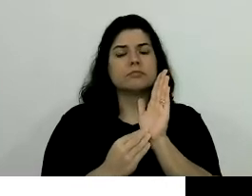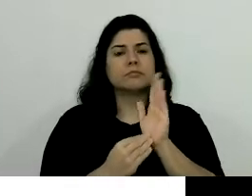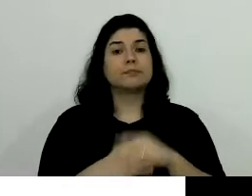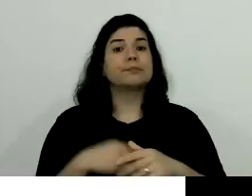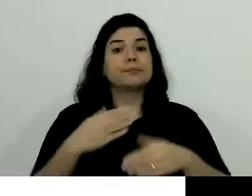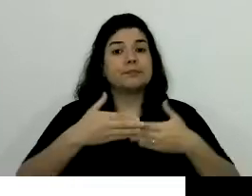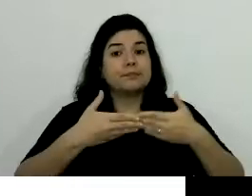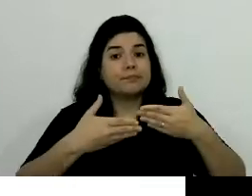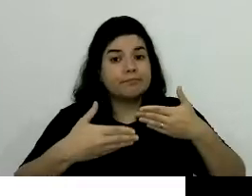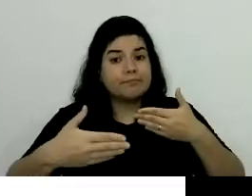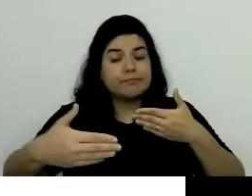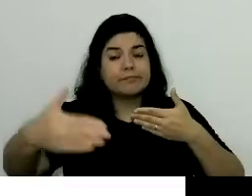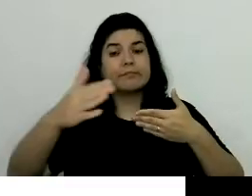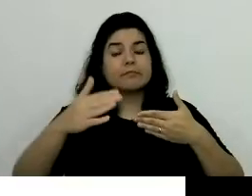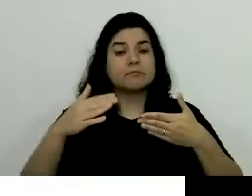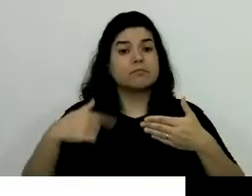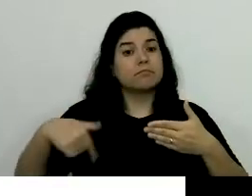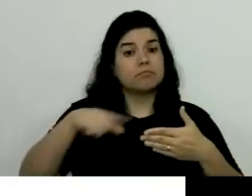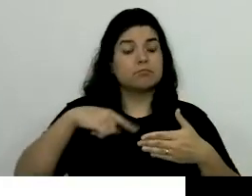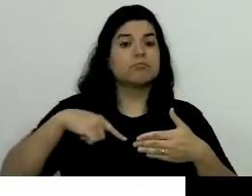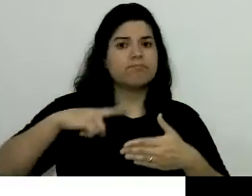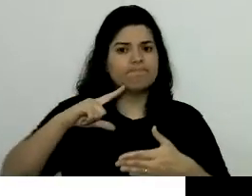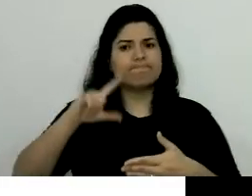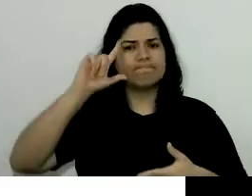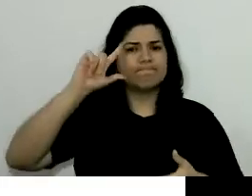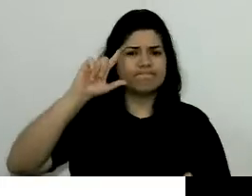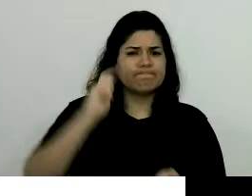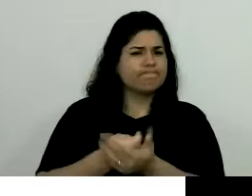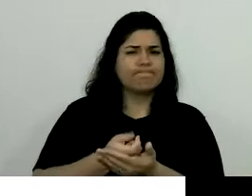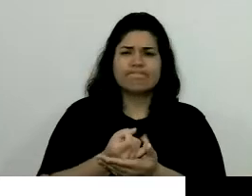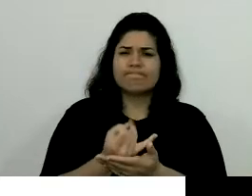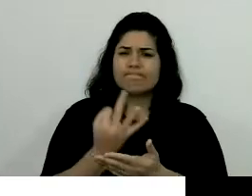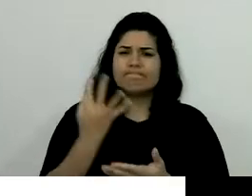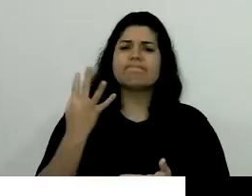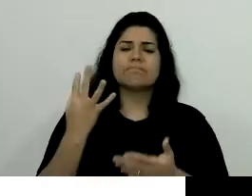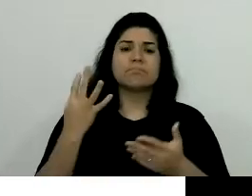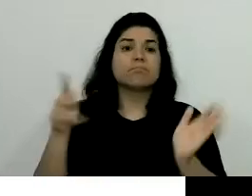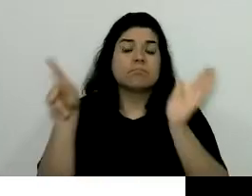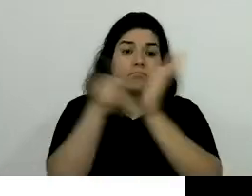desse processo todo, tomamos várias decisões com relação